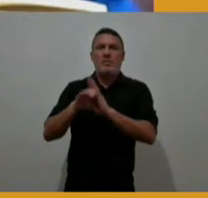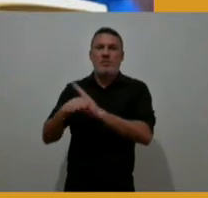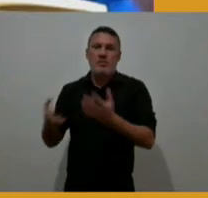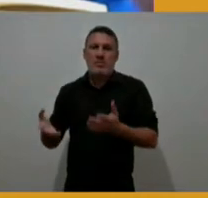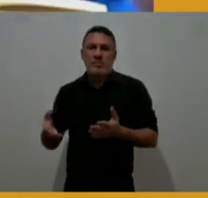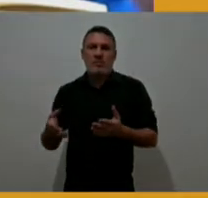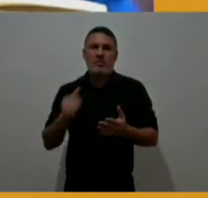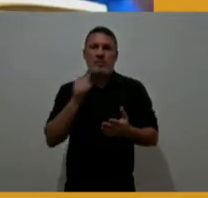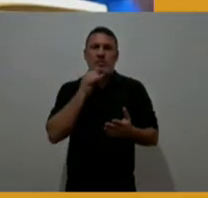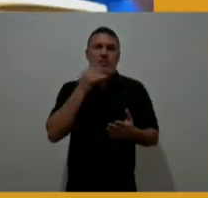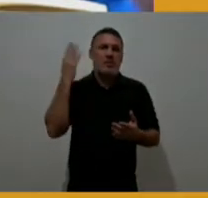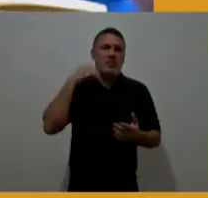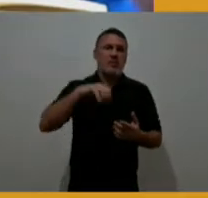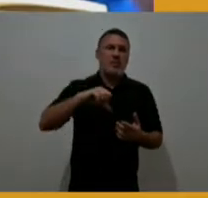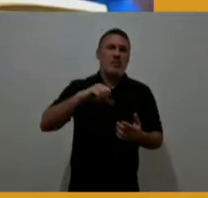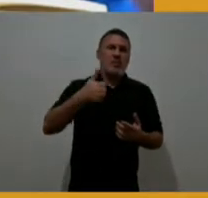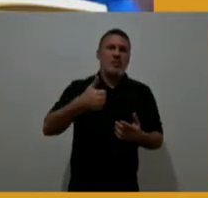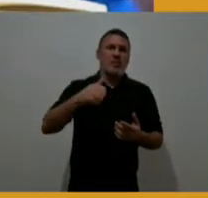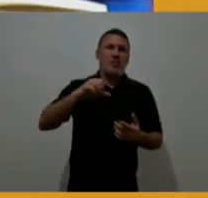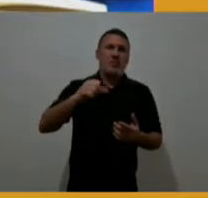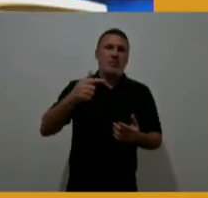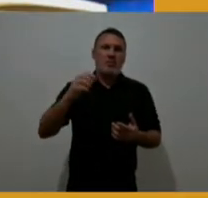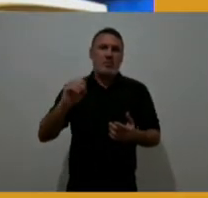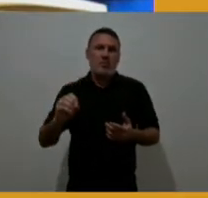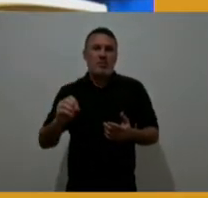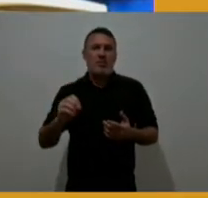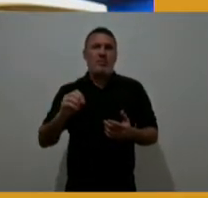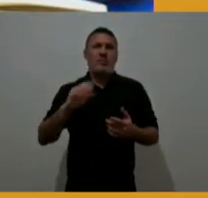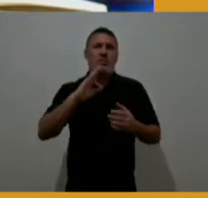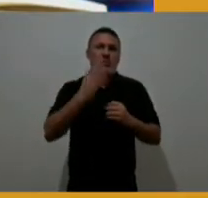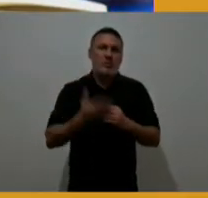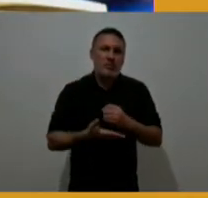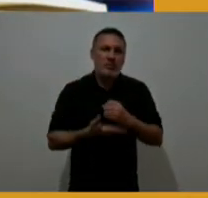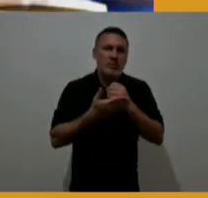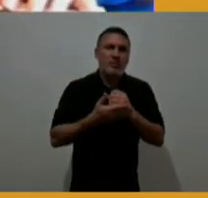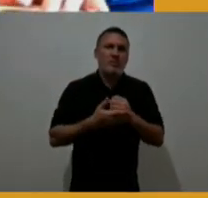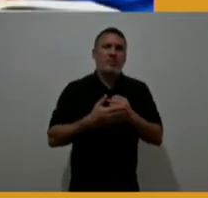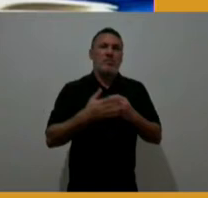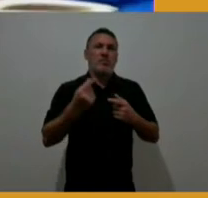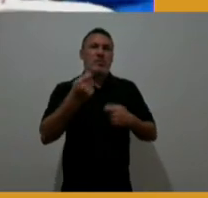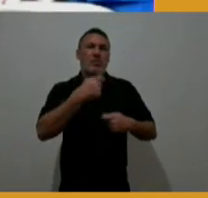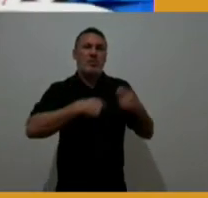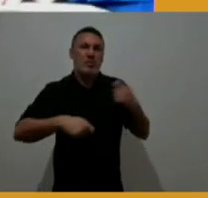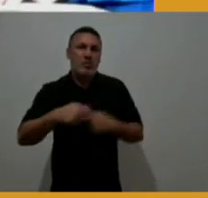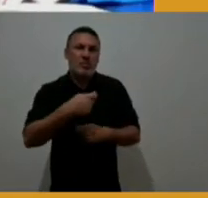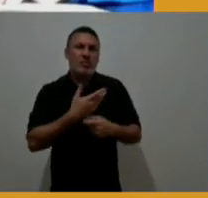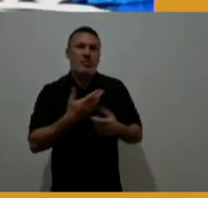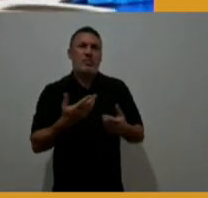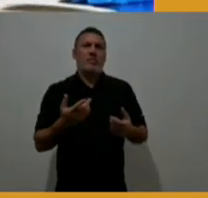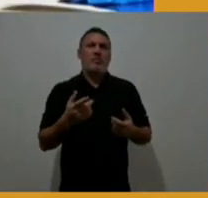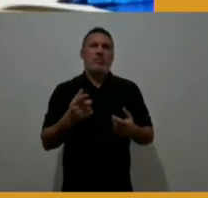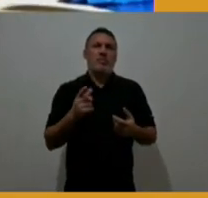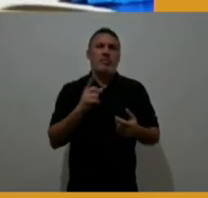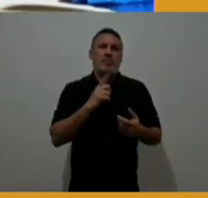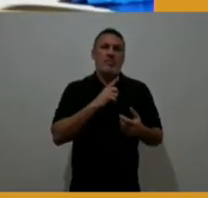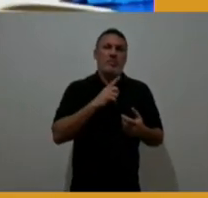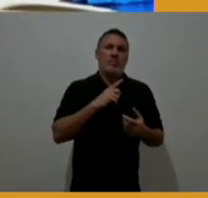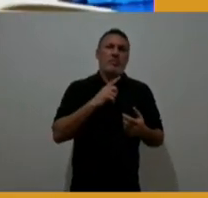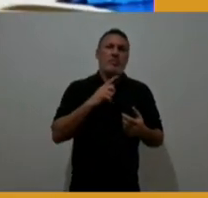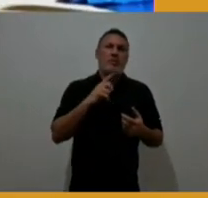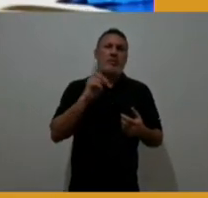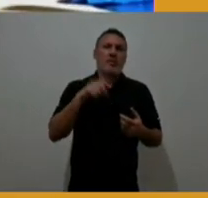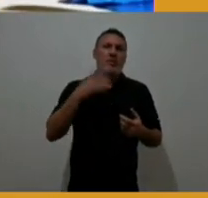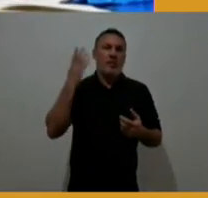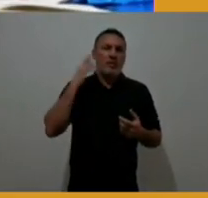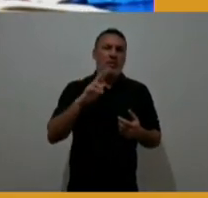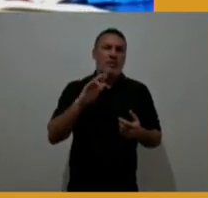de desenvolvimento sustentável, de sustentabilidade estressada ali a partir da Rio 92, mas